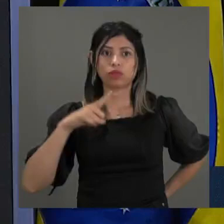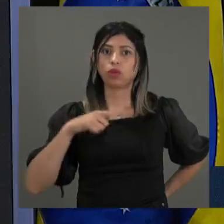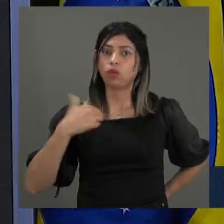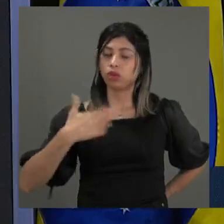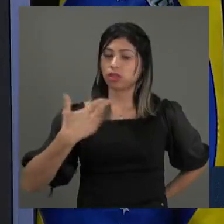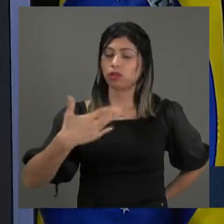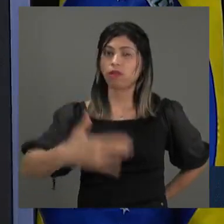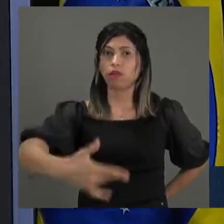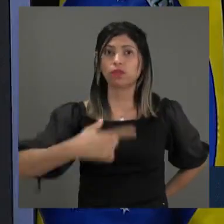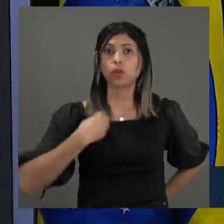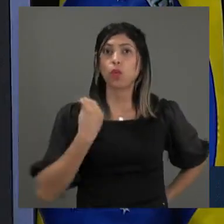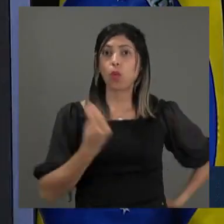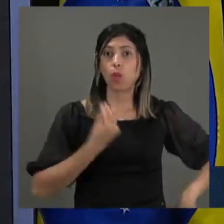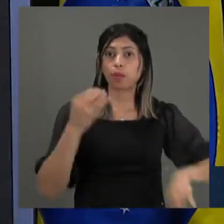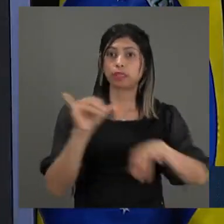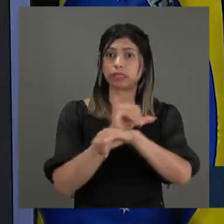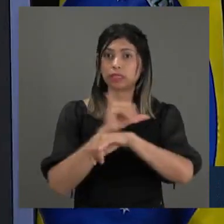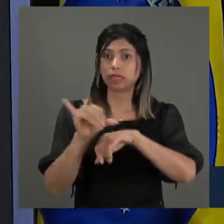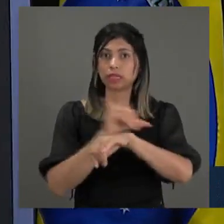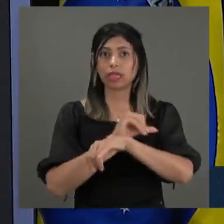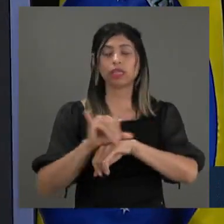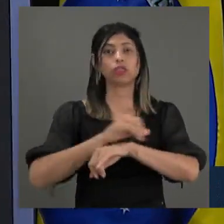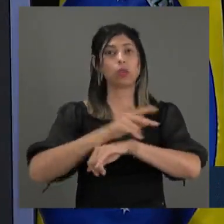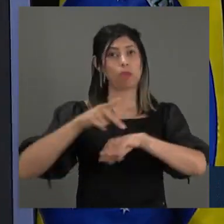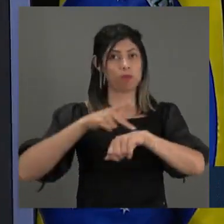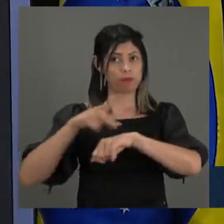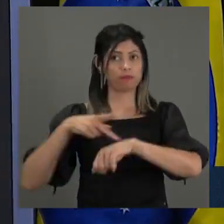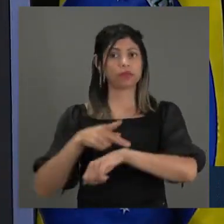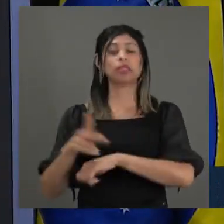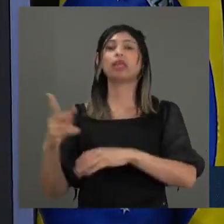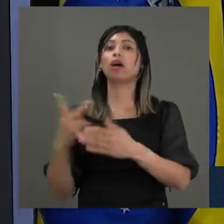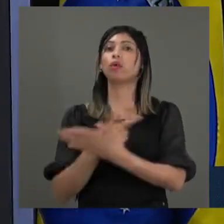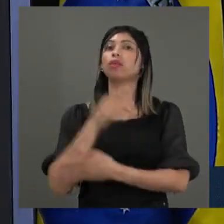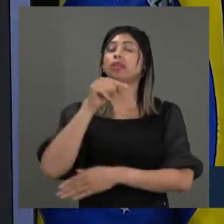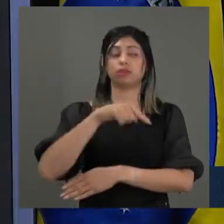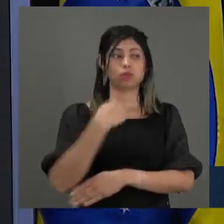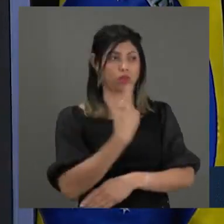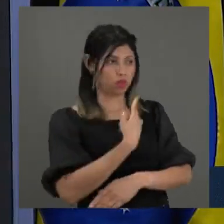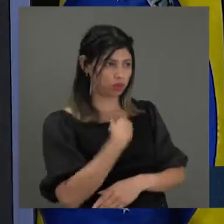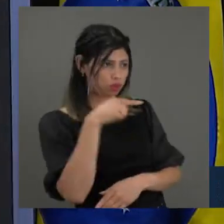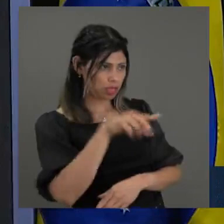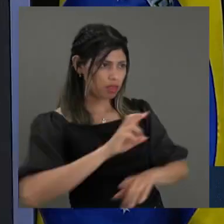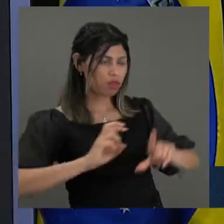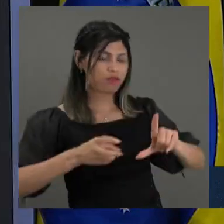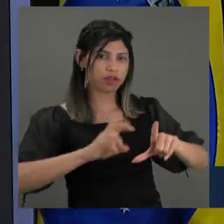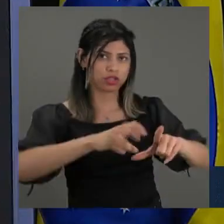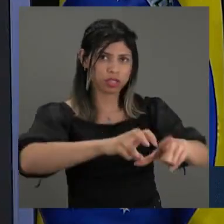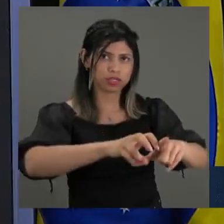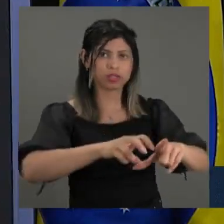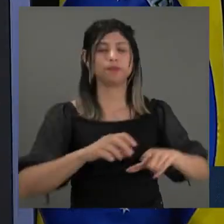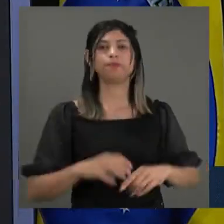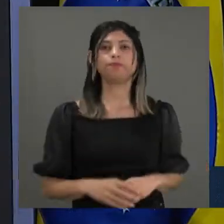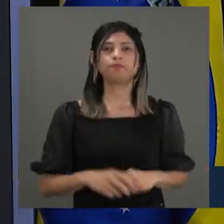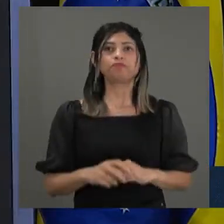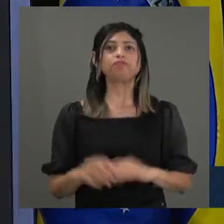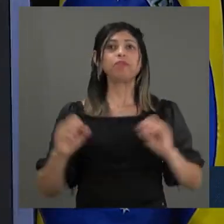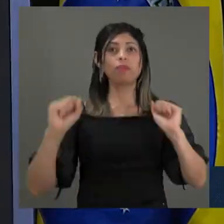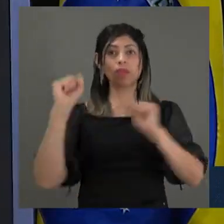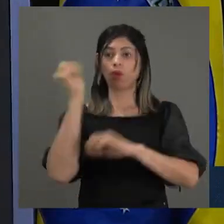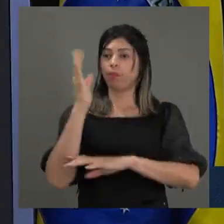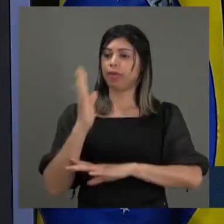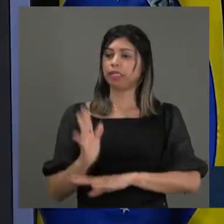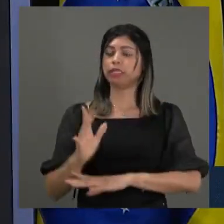atividades estratégicas para o país, como é o caso do nosso fertilizantes. O Brasil